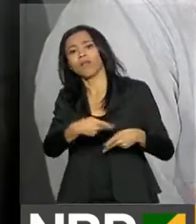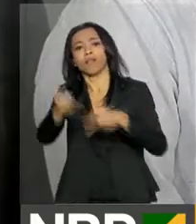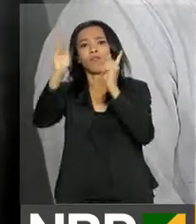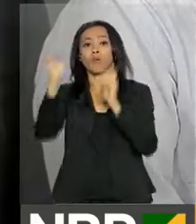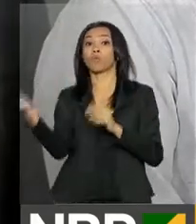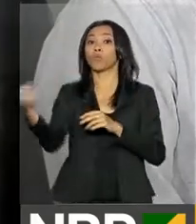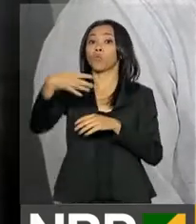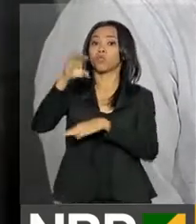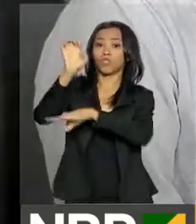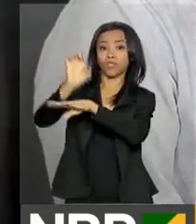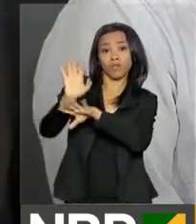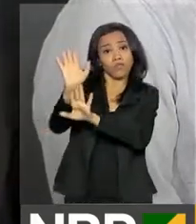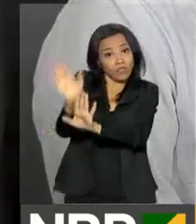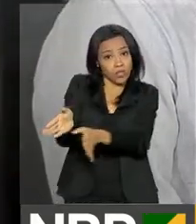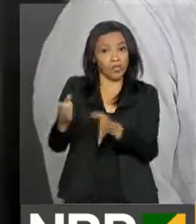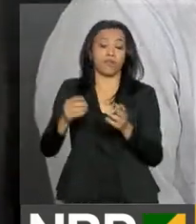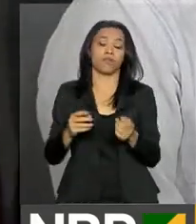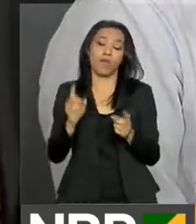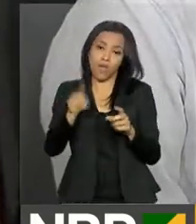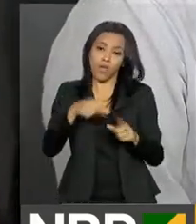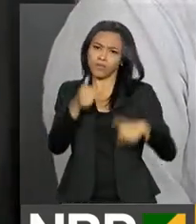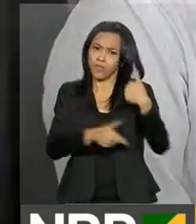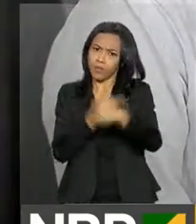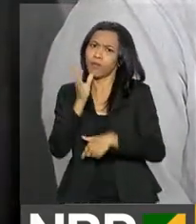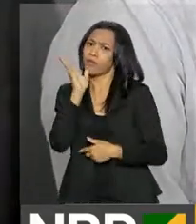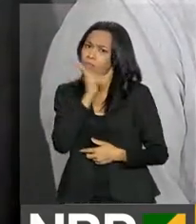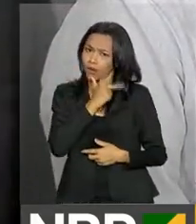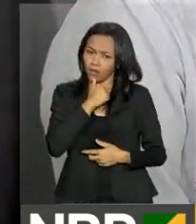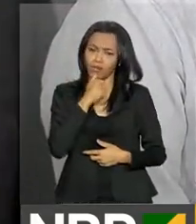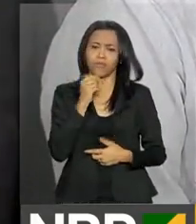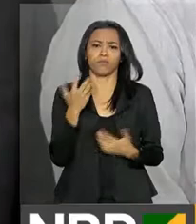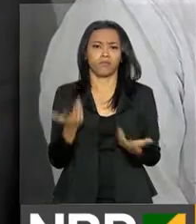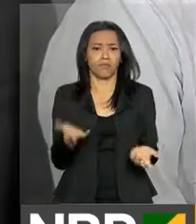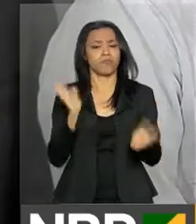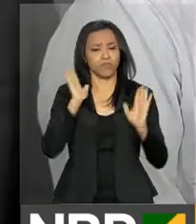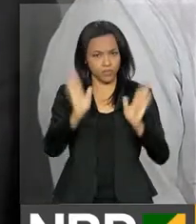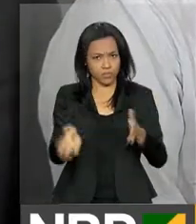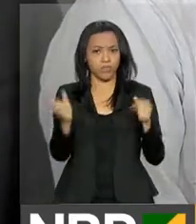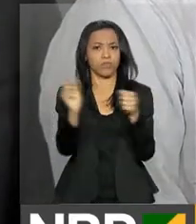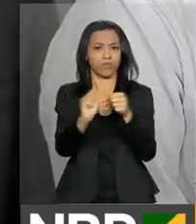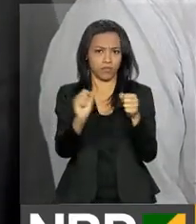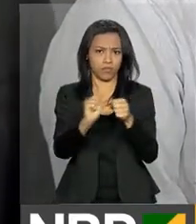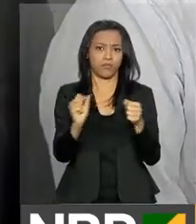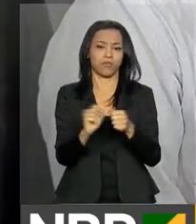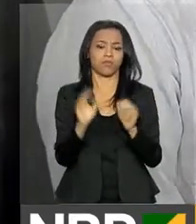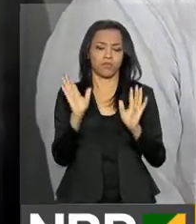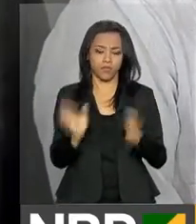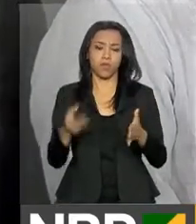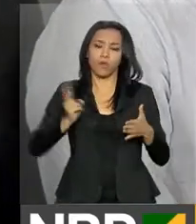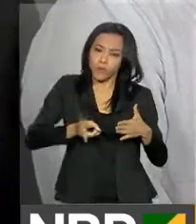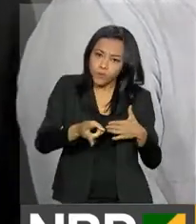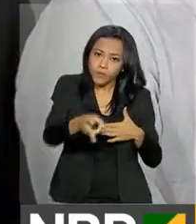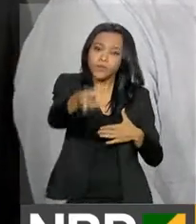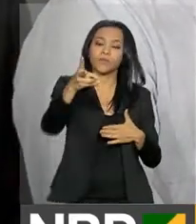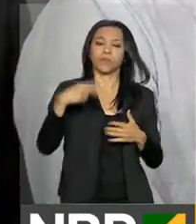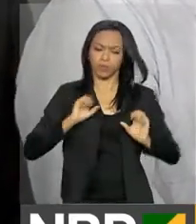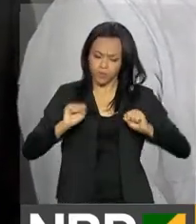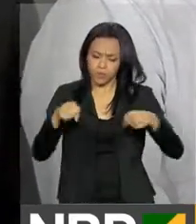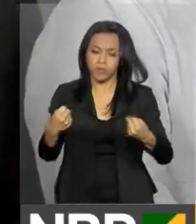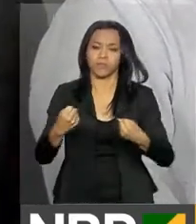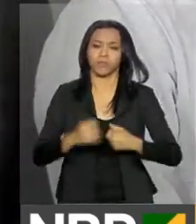feito permanentemente pela Casa Civil. É um trabalho mais demorado, mais longo, mas está sendo feito, está sendo levado adiante com muito